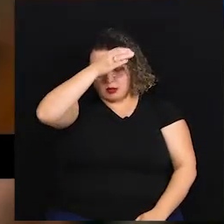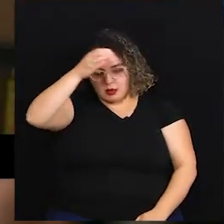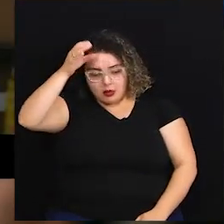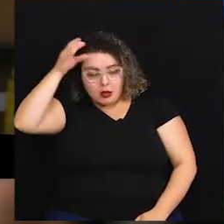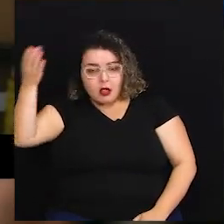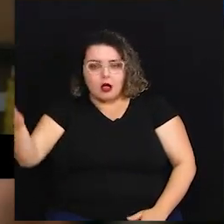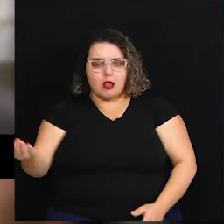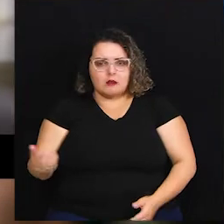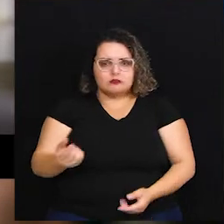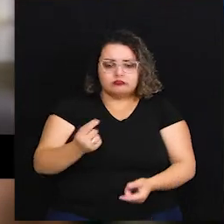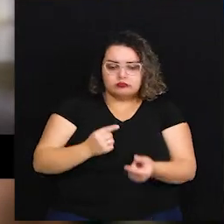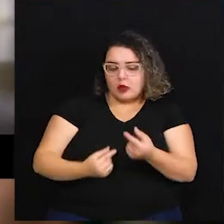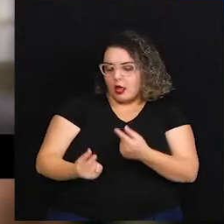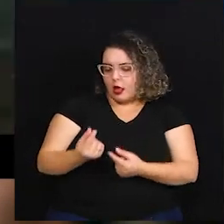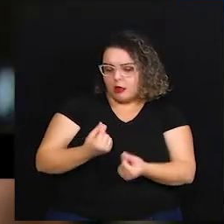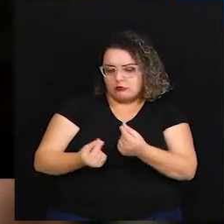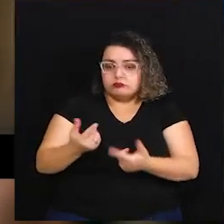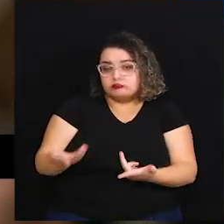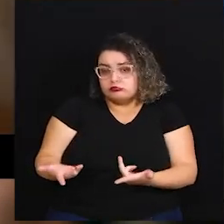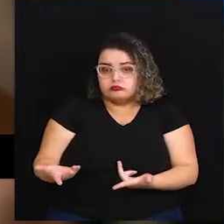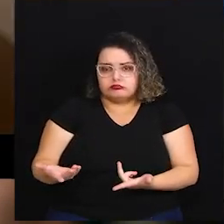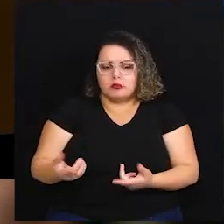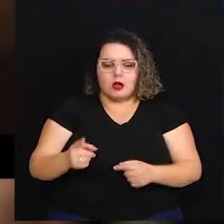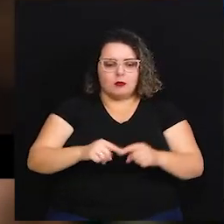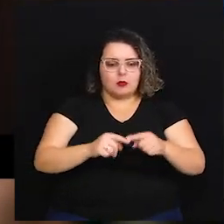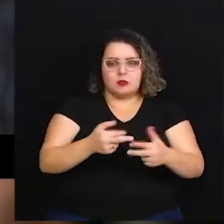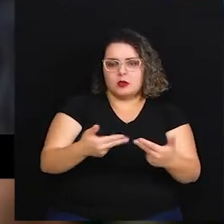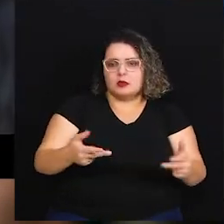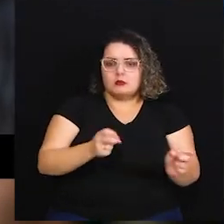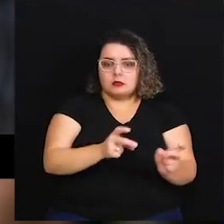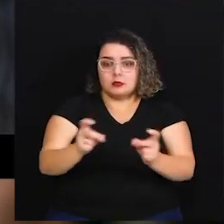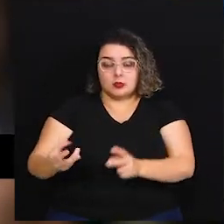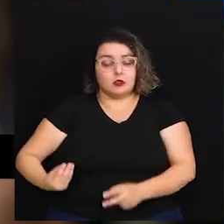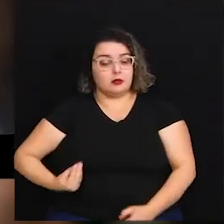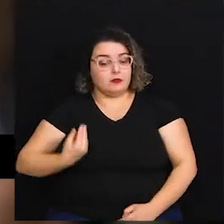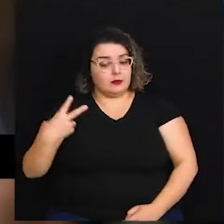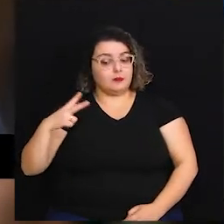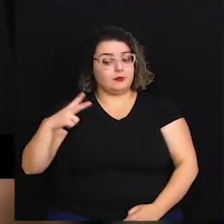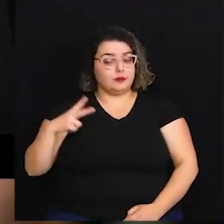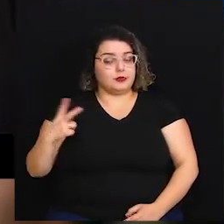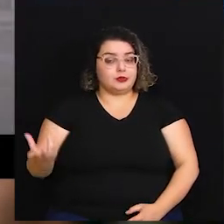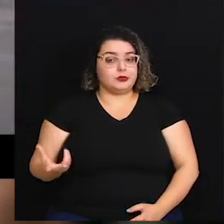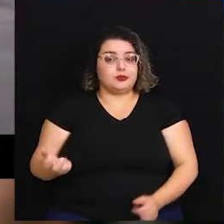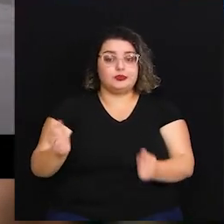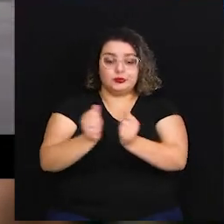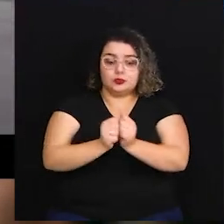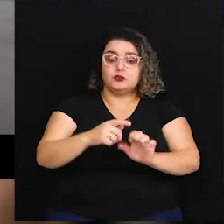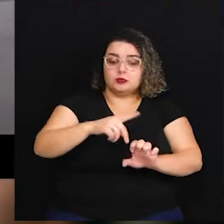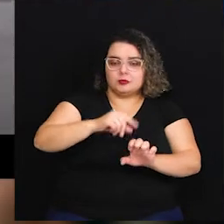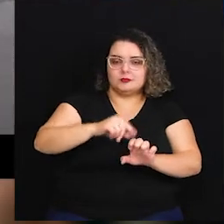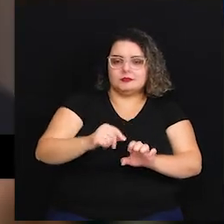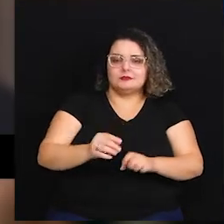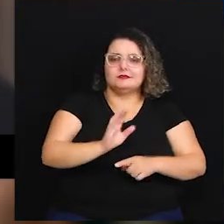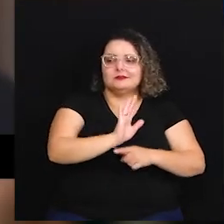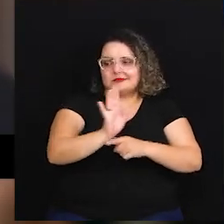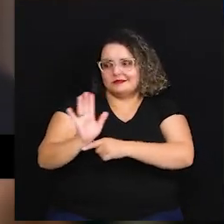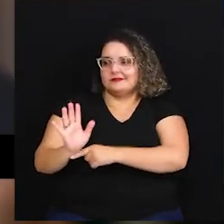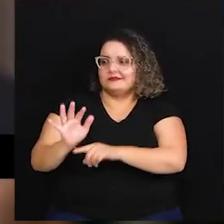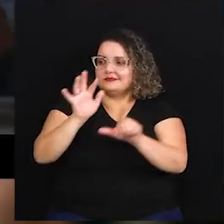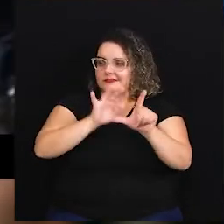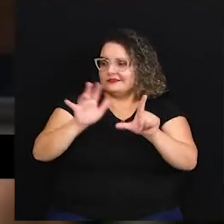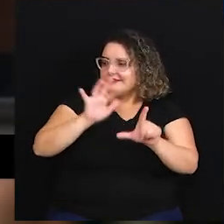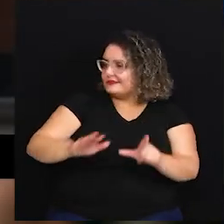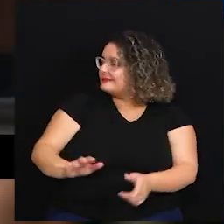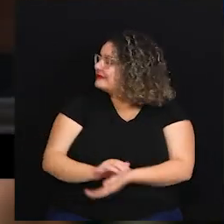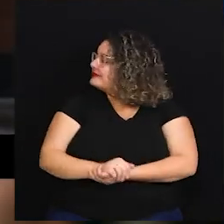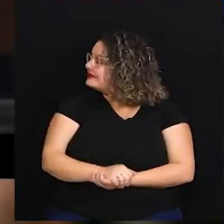como conciliar a vida pessoal com um sonho de ter o próprio negócio. O filme está disponível em plataforma digital. I didn't